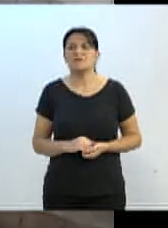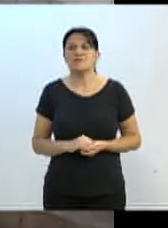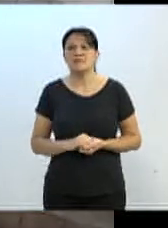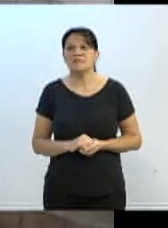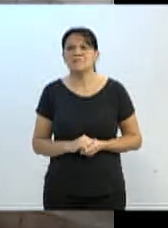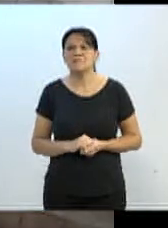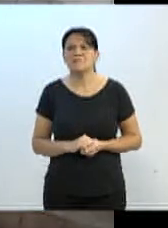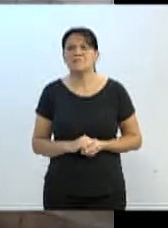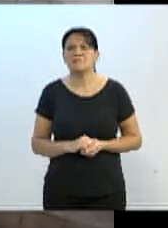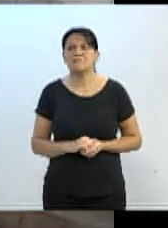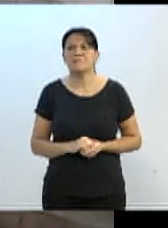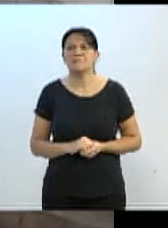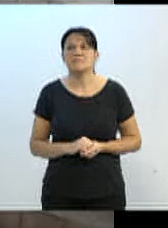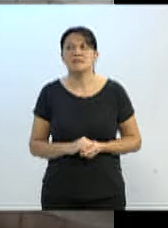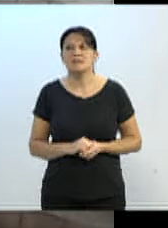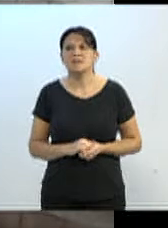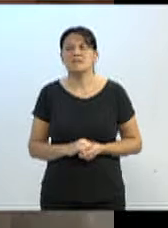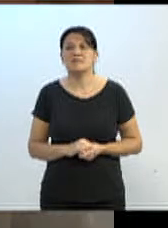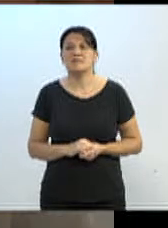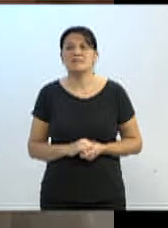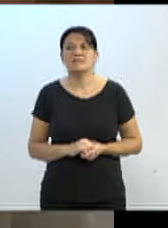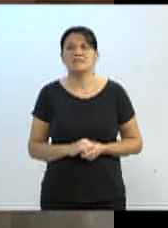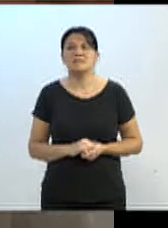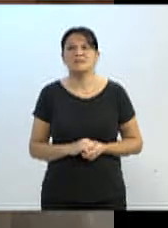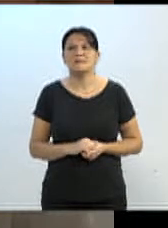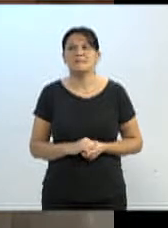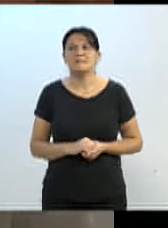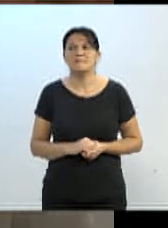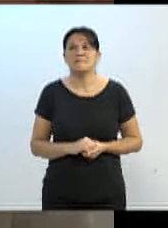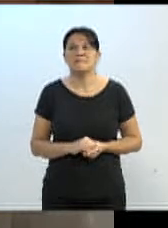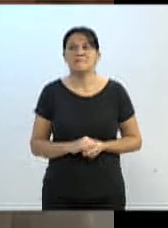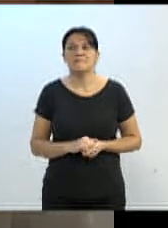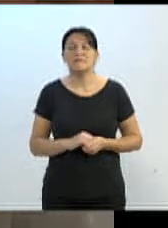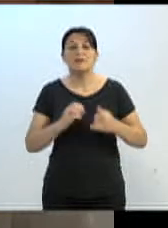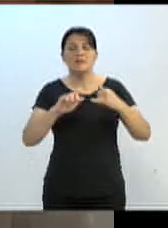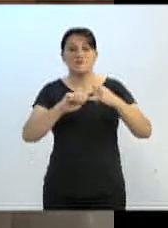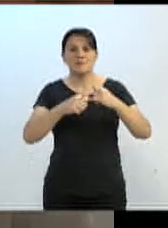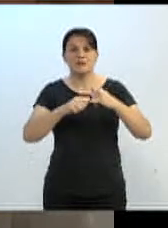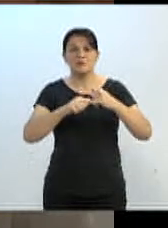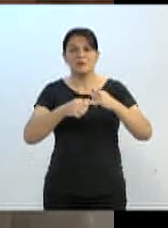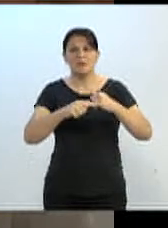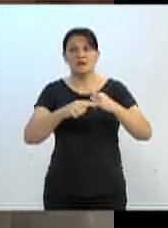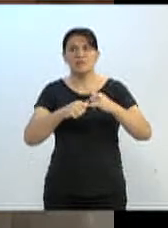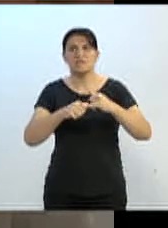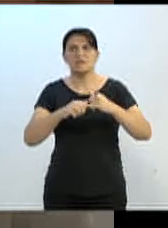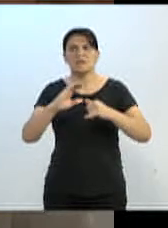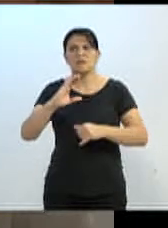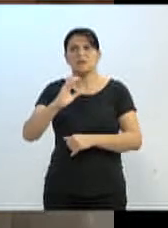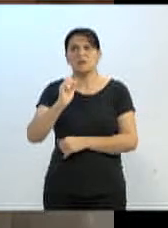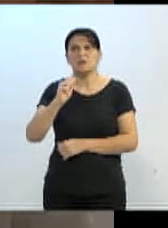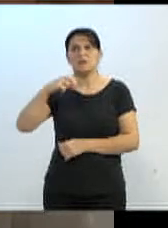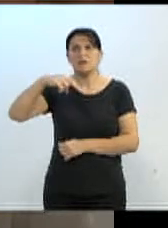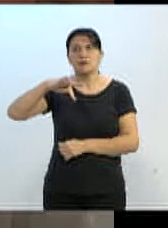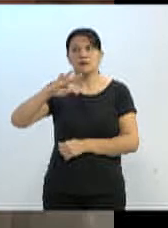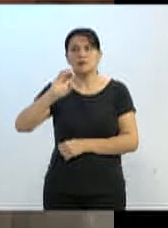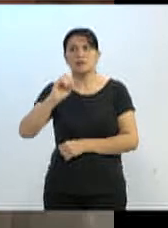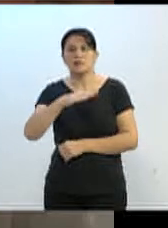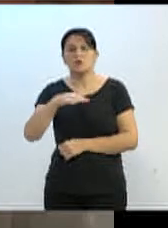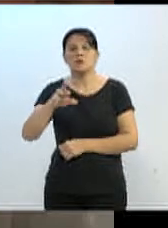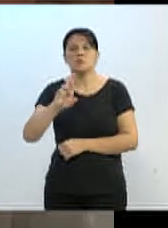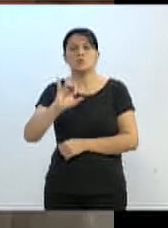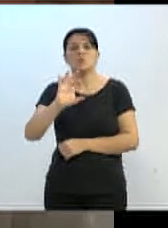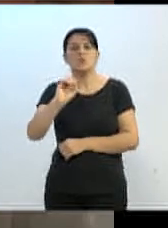canto do rio aí são as Cucas aindas E aí a feijoada do Canto do Rio no sábado ao meio-dia verdadeira